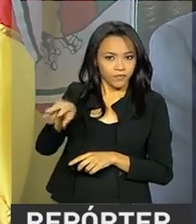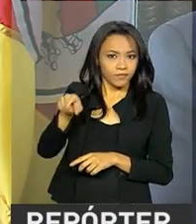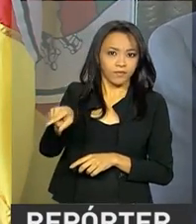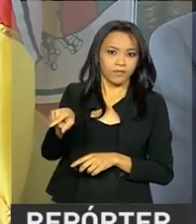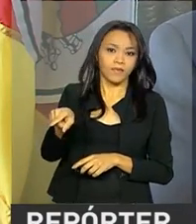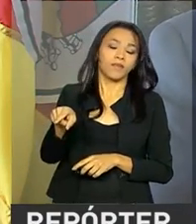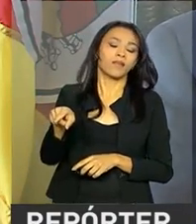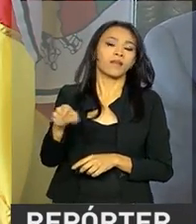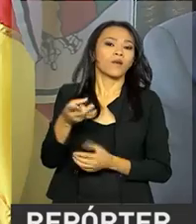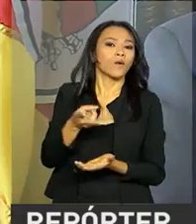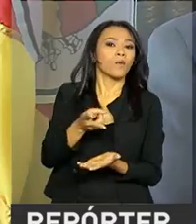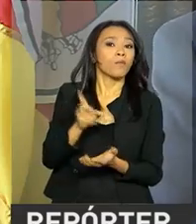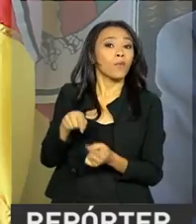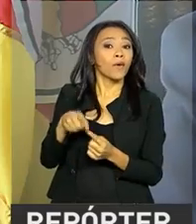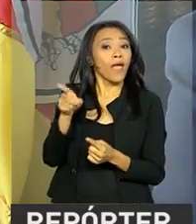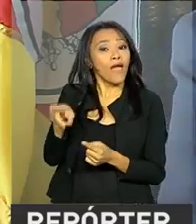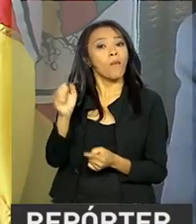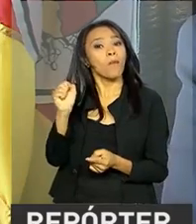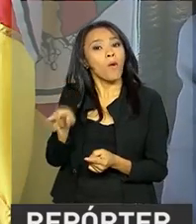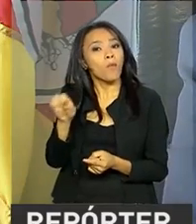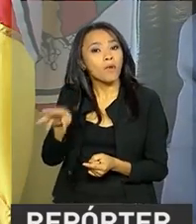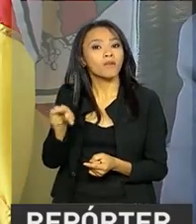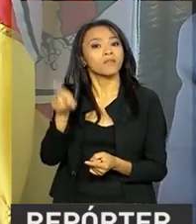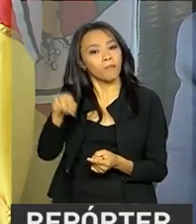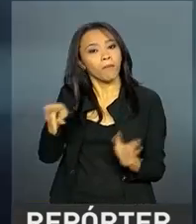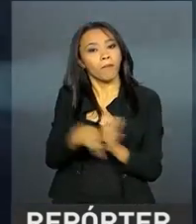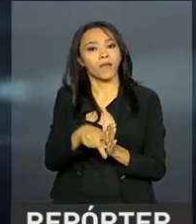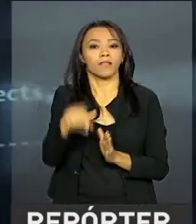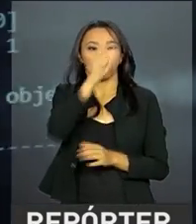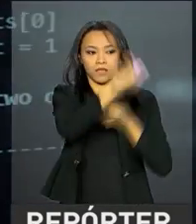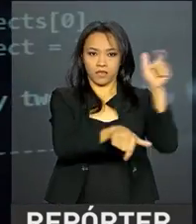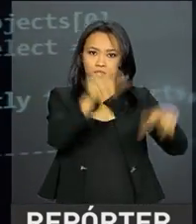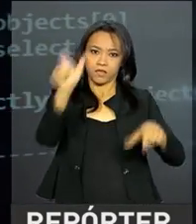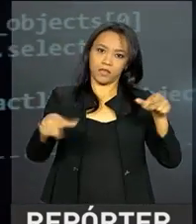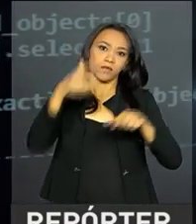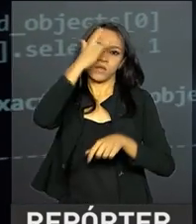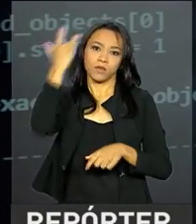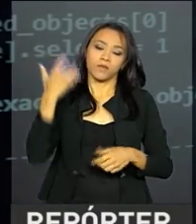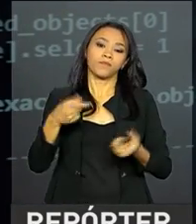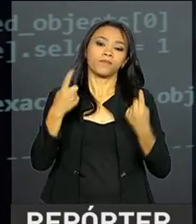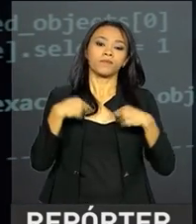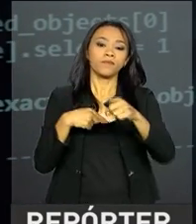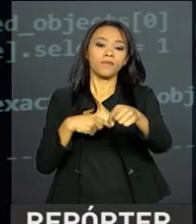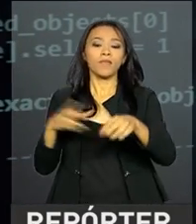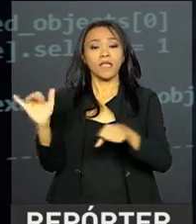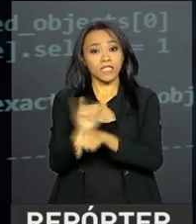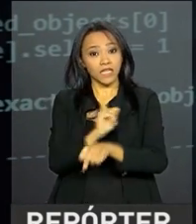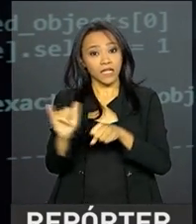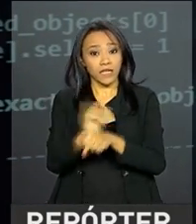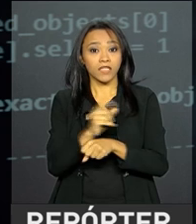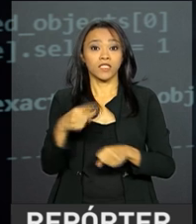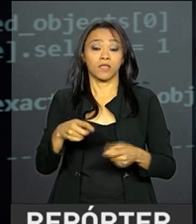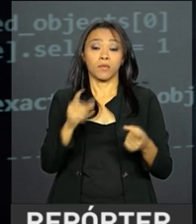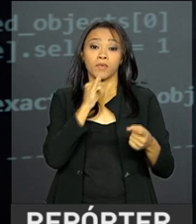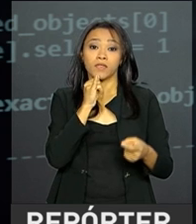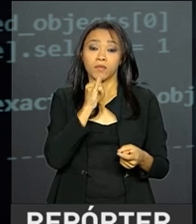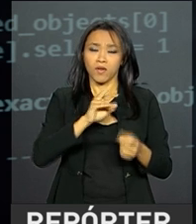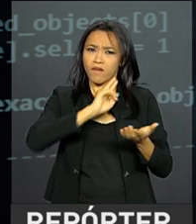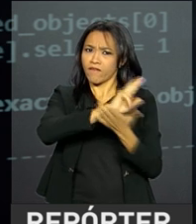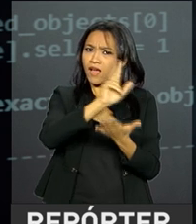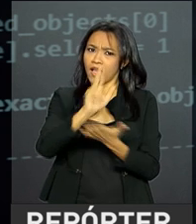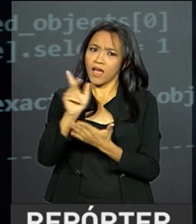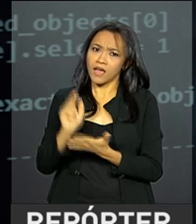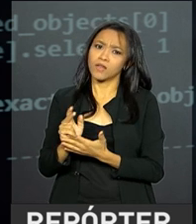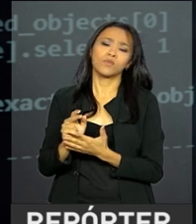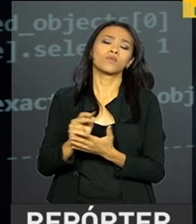sustentável, porque essa poupança pertence ao trabalhador. A ferramenta fará integração entre bancos de dados de diversos